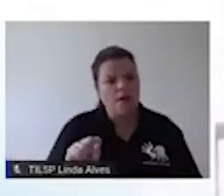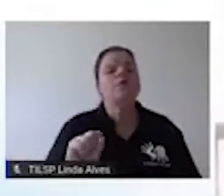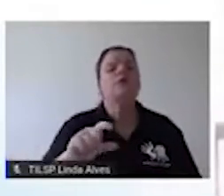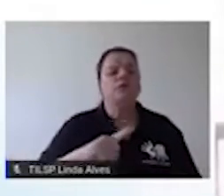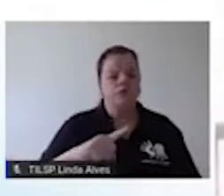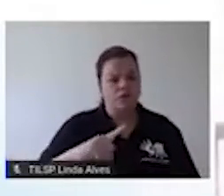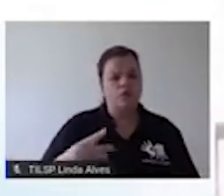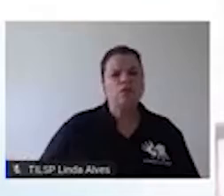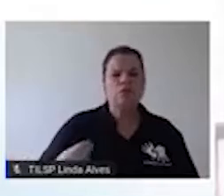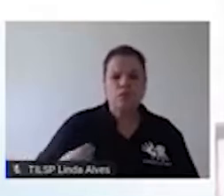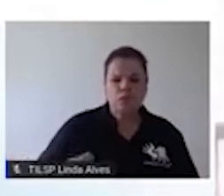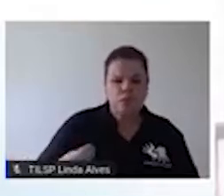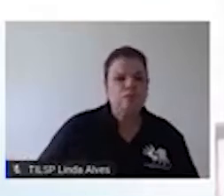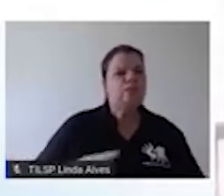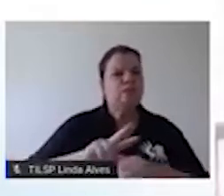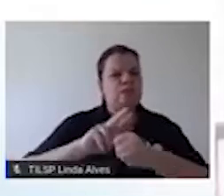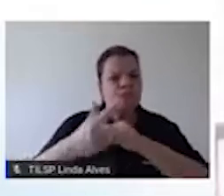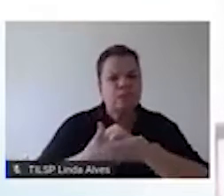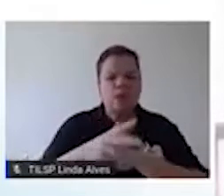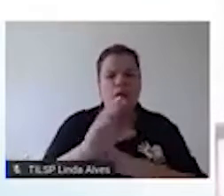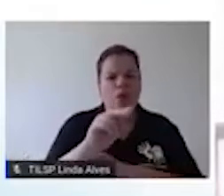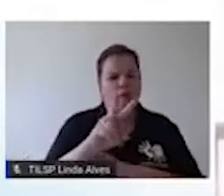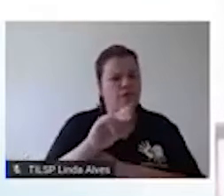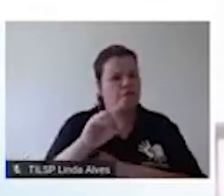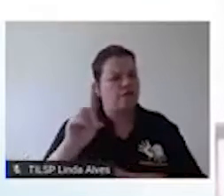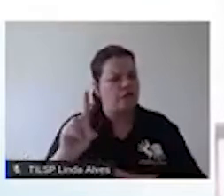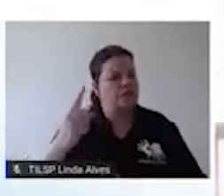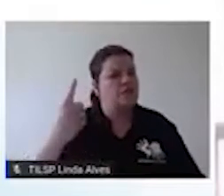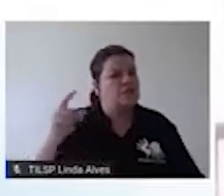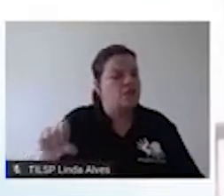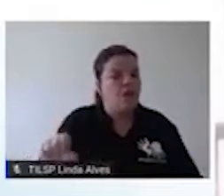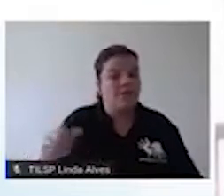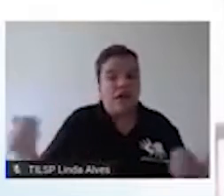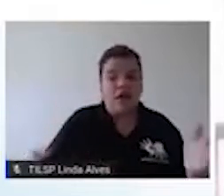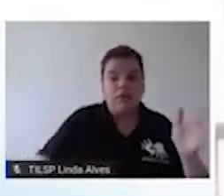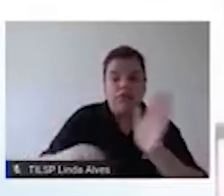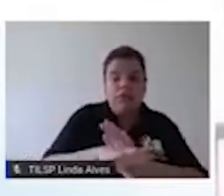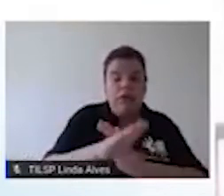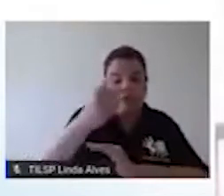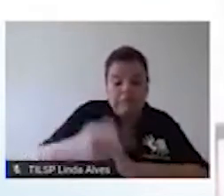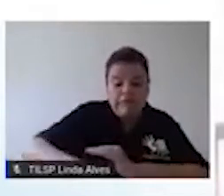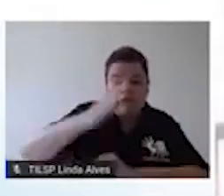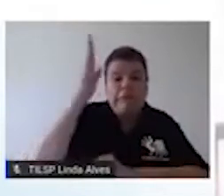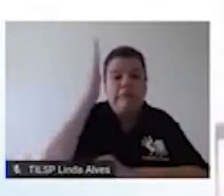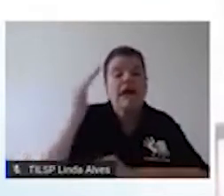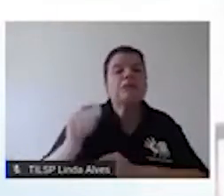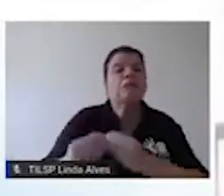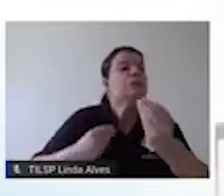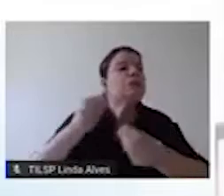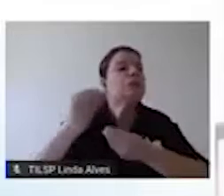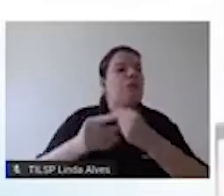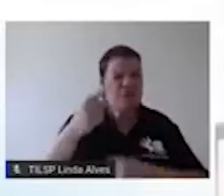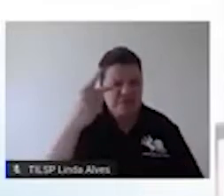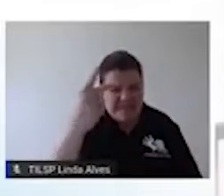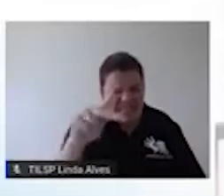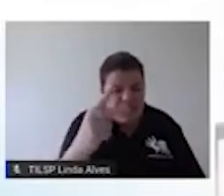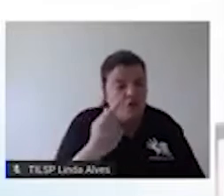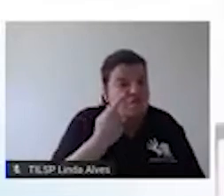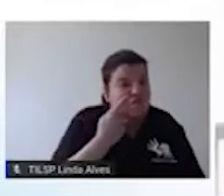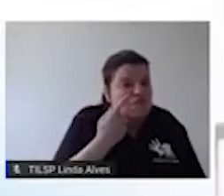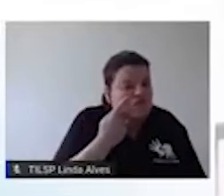pandemia do novo coronavírus, e quando ela chega no Brasil, é, como que o Brasil, do ponto de vista científico,